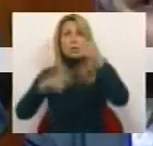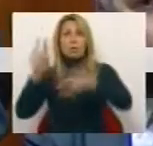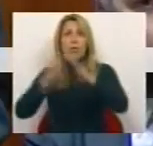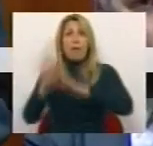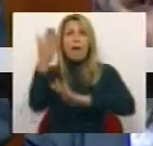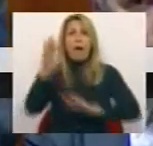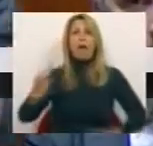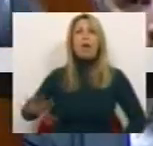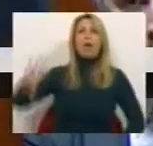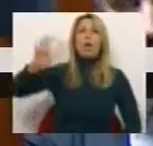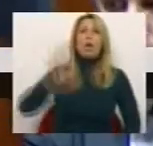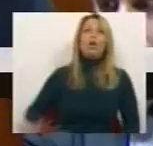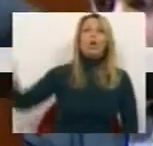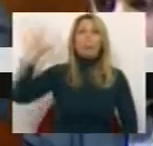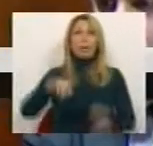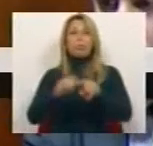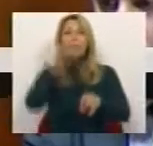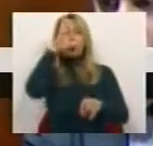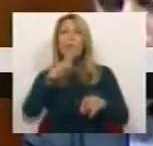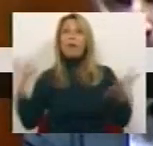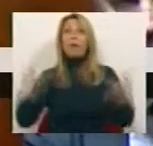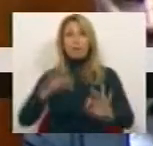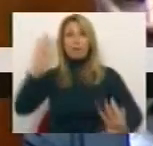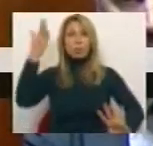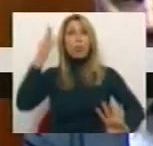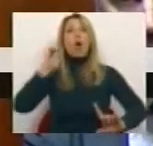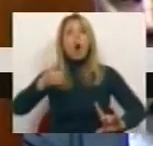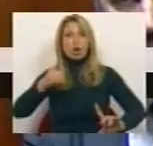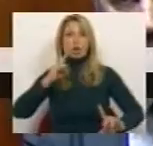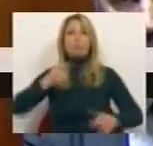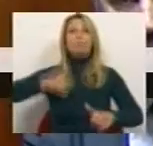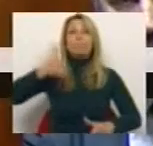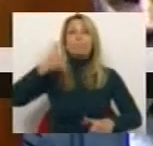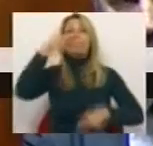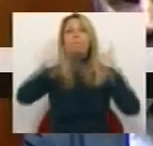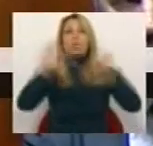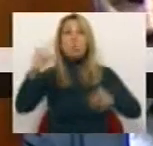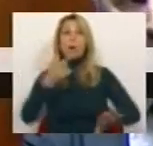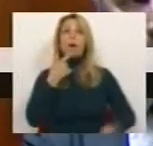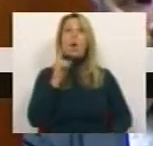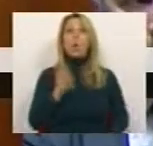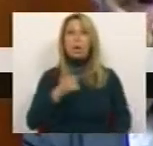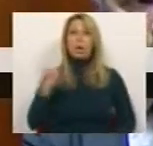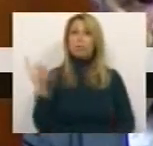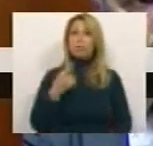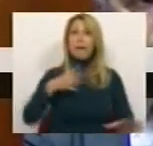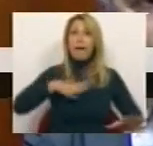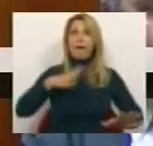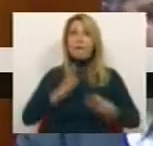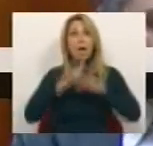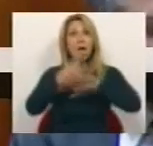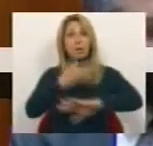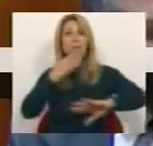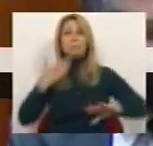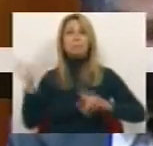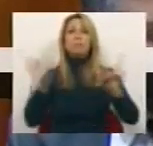A política do Governo é, inequivocamente, dar prioridade às pessoas. Isso significa que queremos que todos tenham acesso ao transporte público